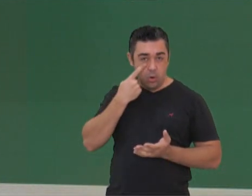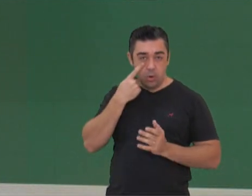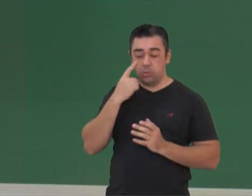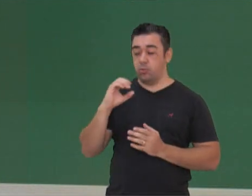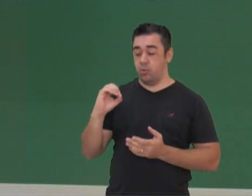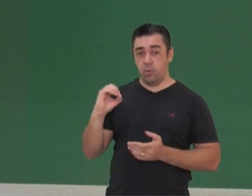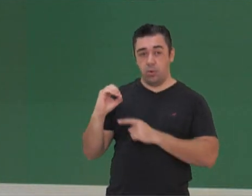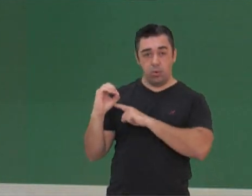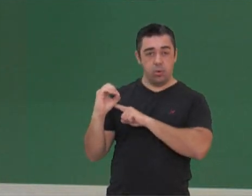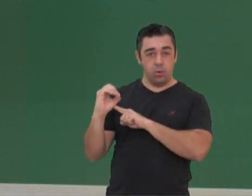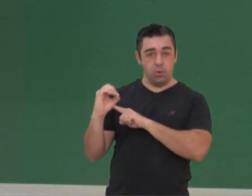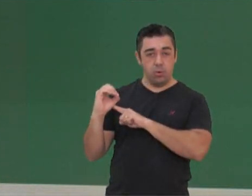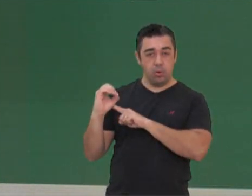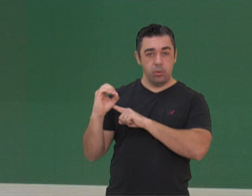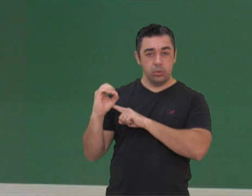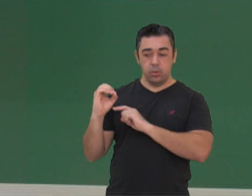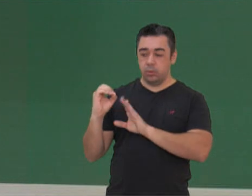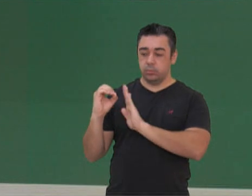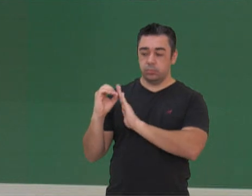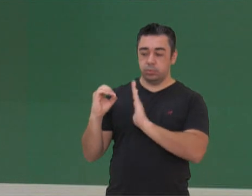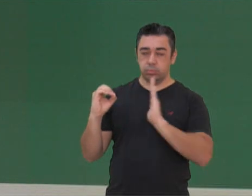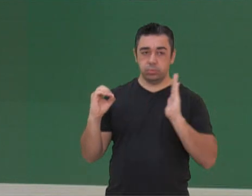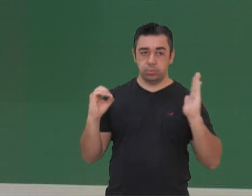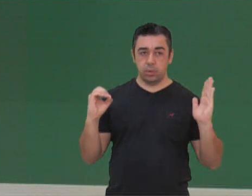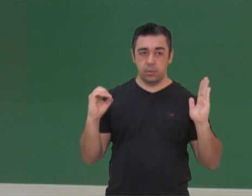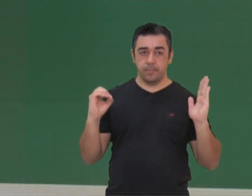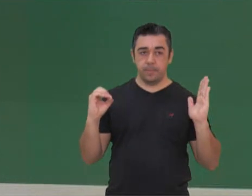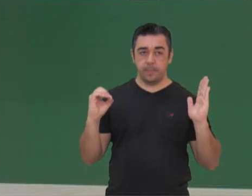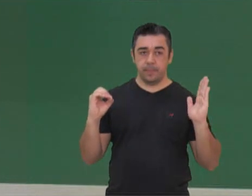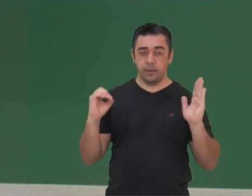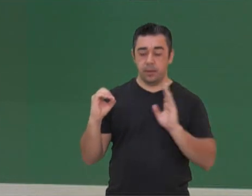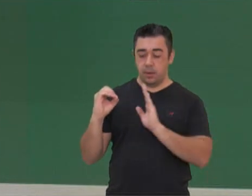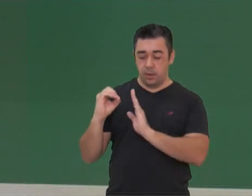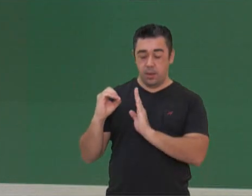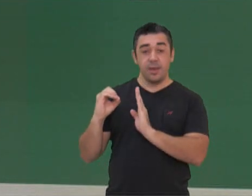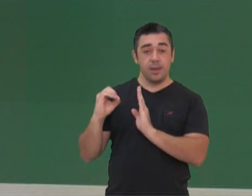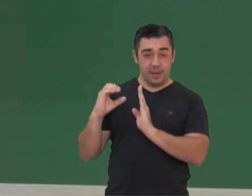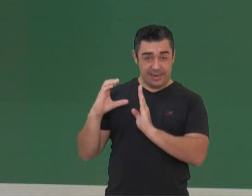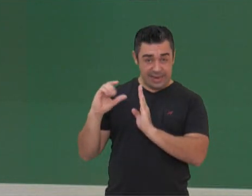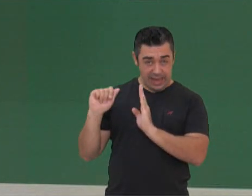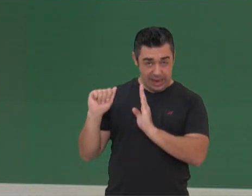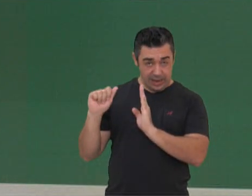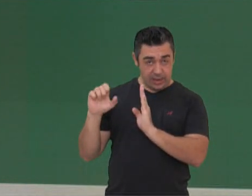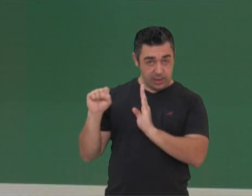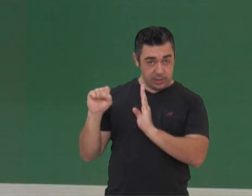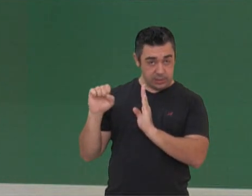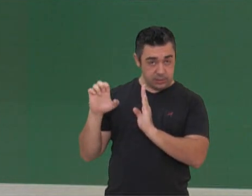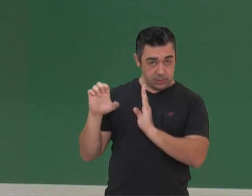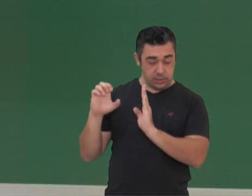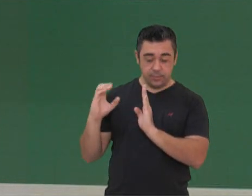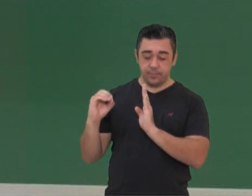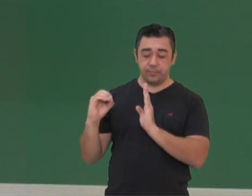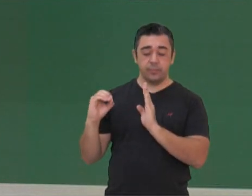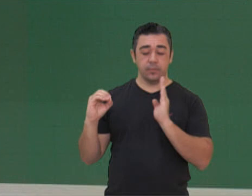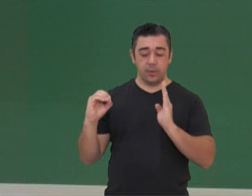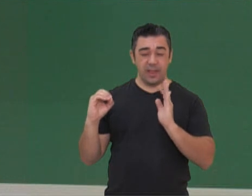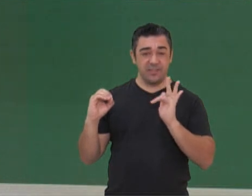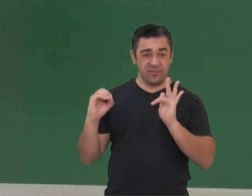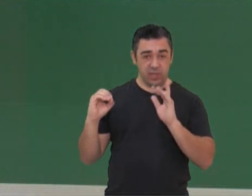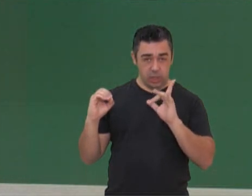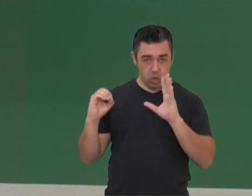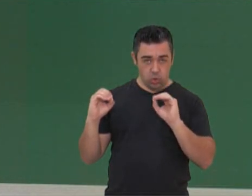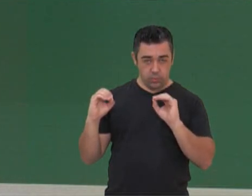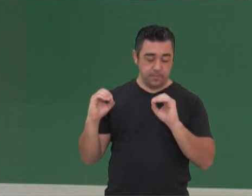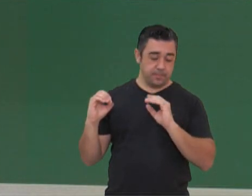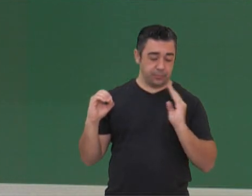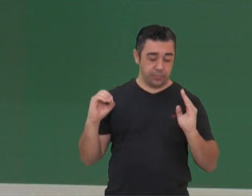Obrigatoriamente, eles têm que ser do mesmo, tudo que ficou para trás, ó, a ordem está aqui. Então, ele também tem que ser da mesma classe, do mesmo filo e do mesmo reino. Porque tá vendo que é